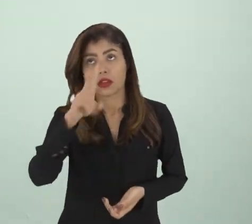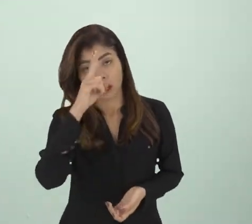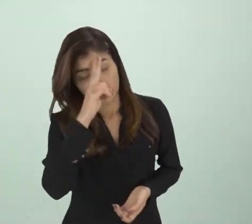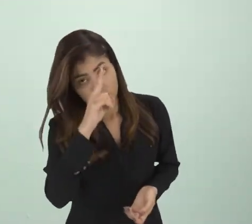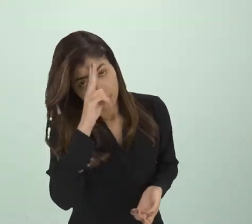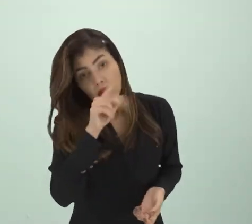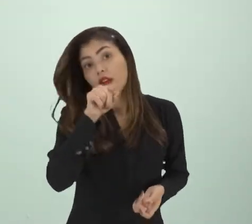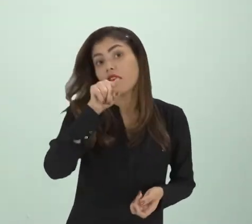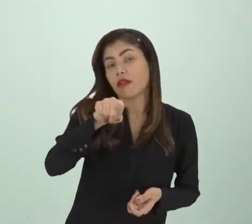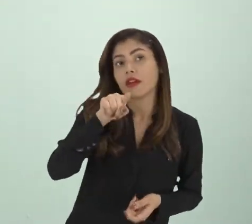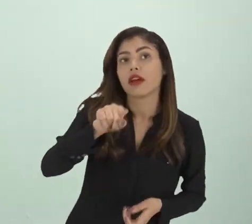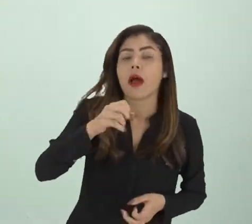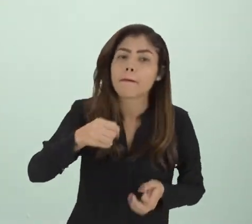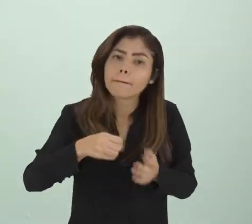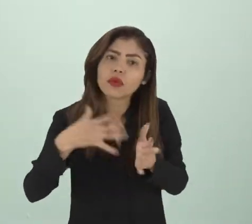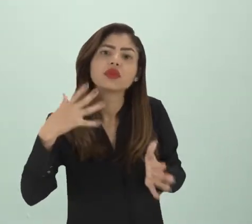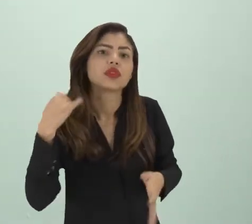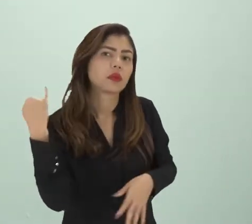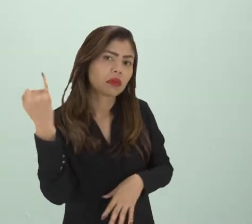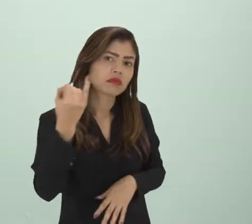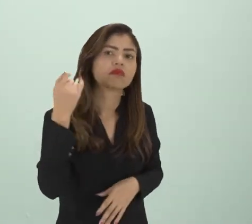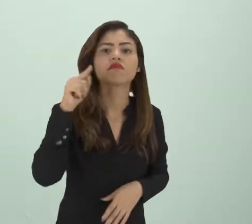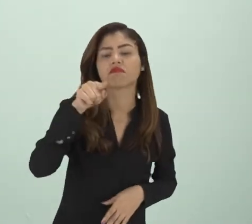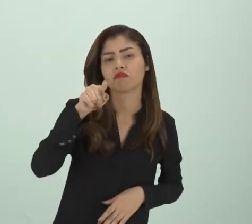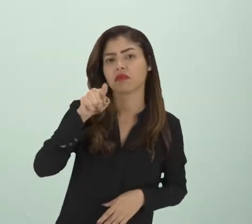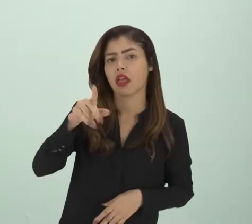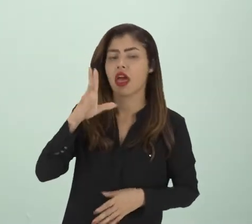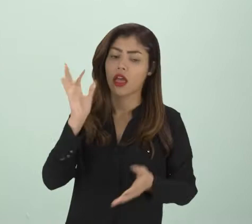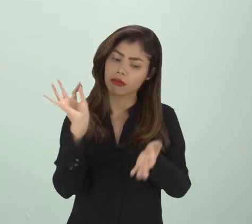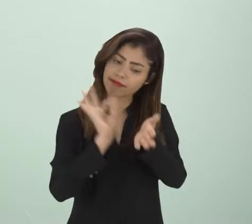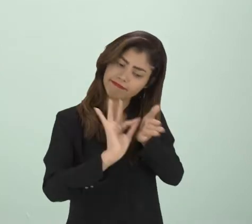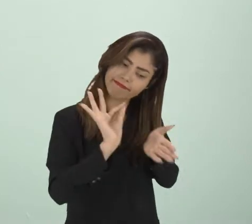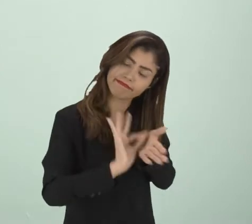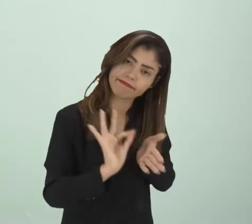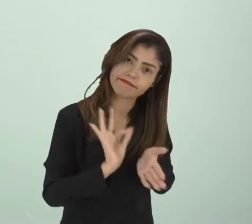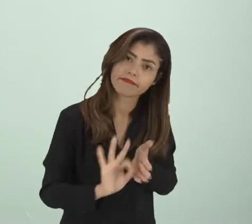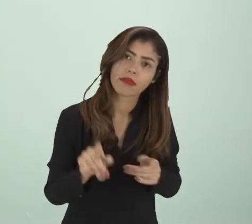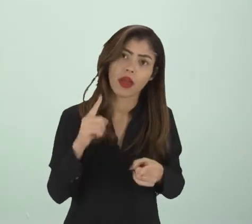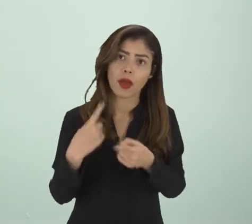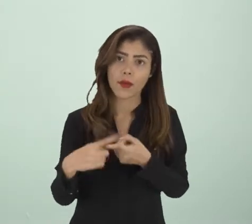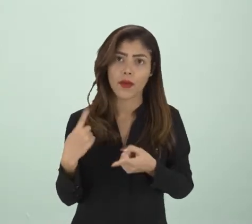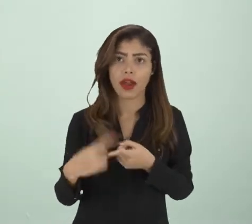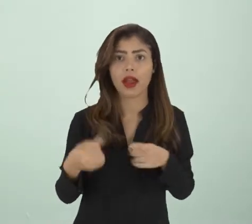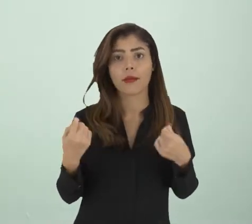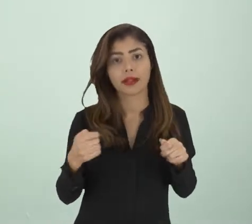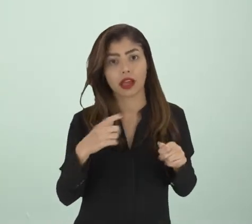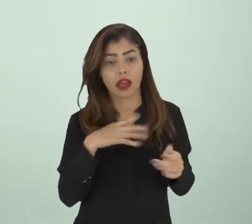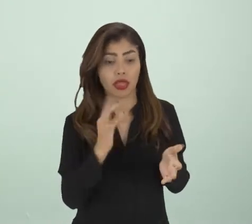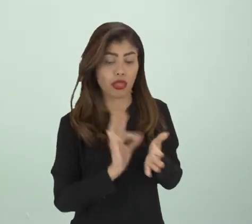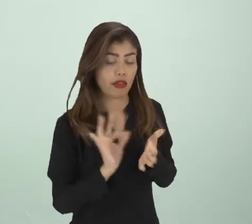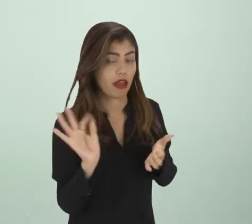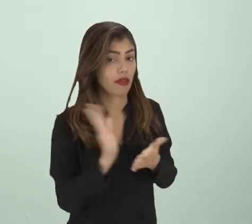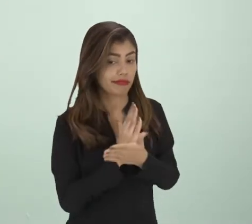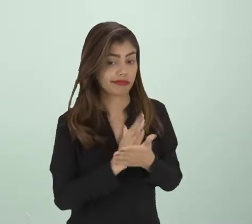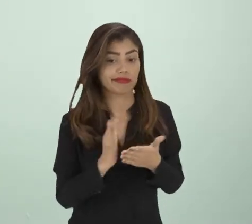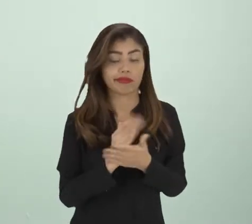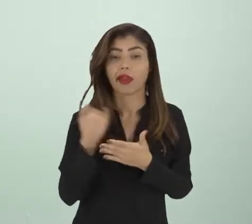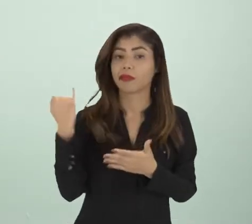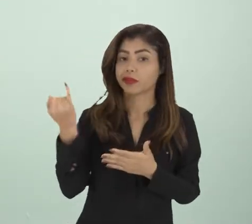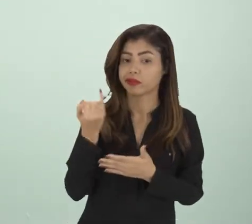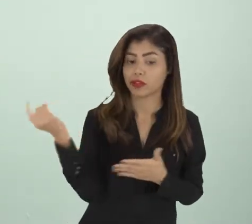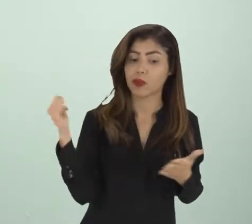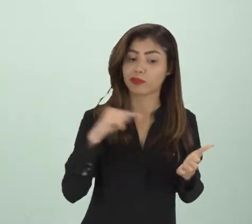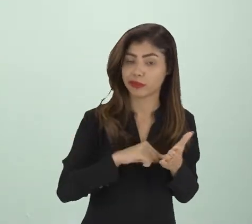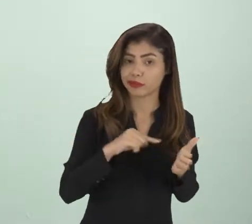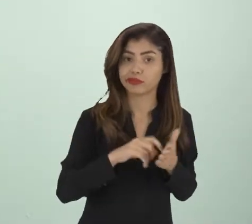Só lembrando a vocês que é muito importante que vocês estejam com o caderno na mão, caso haja necessidade de anotar alguma coisa, fazer